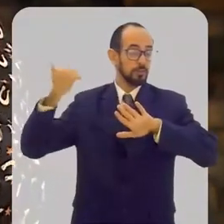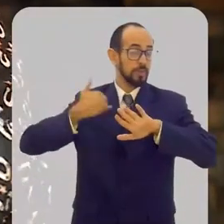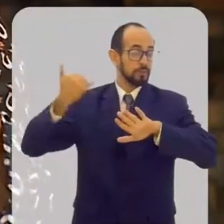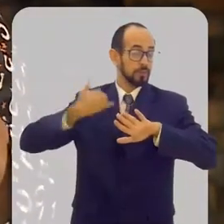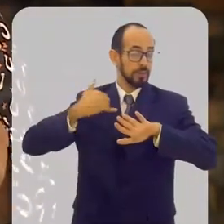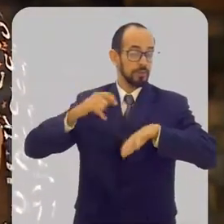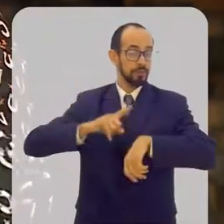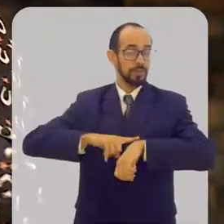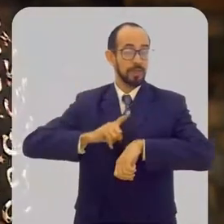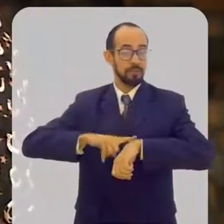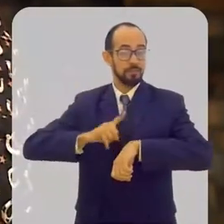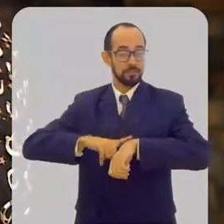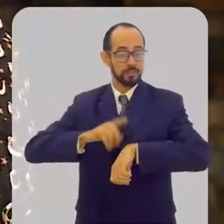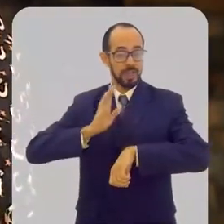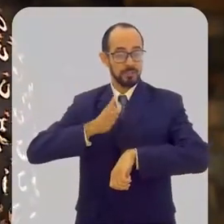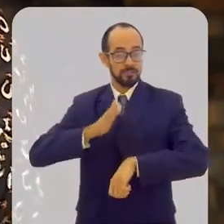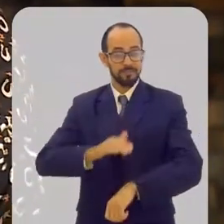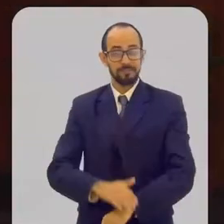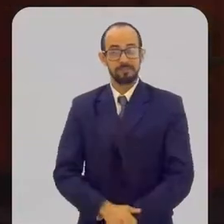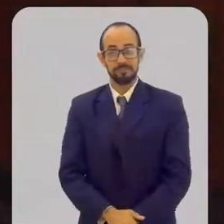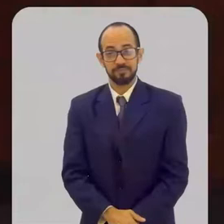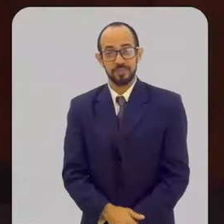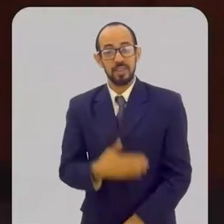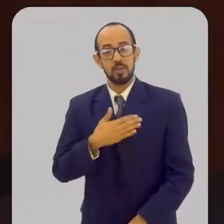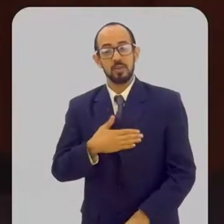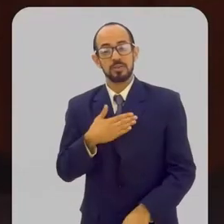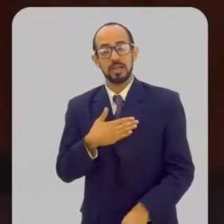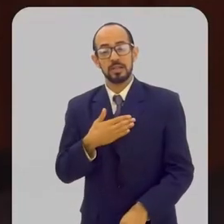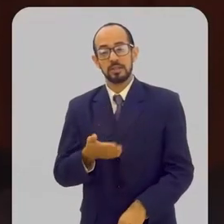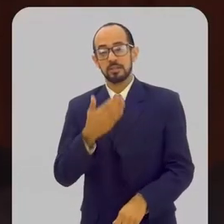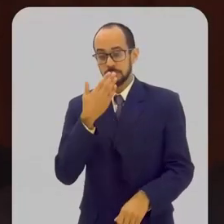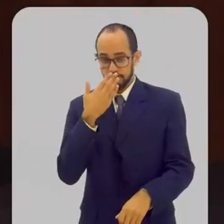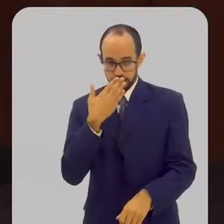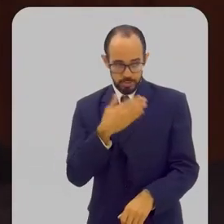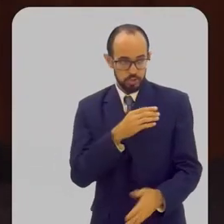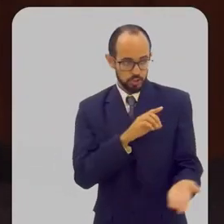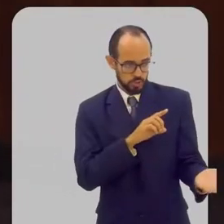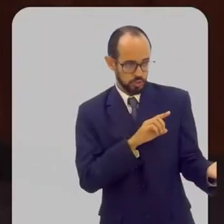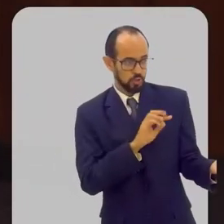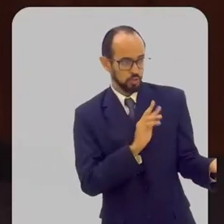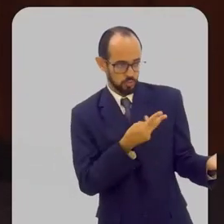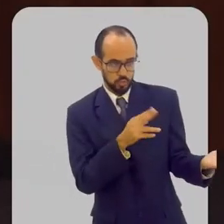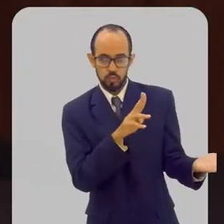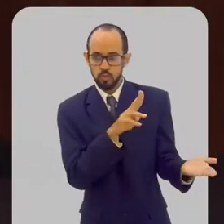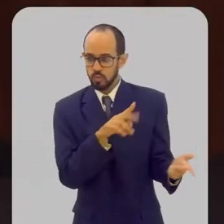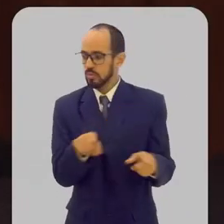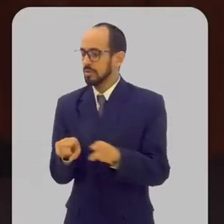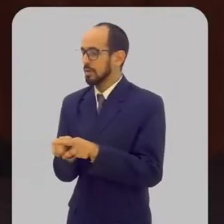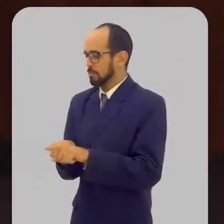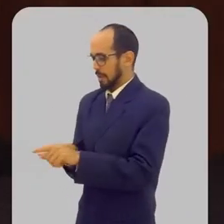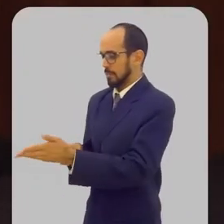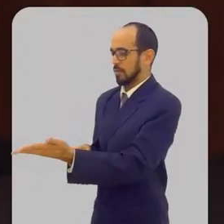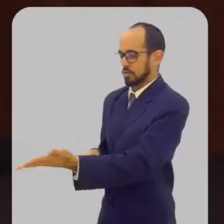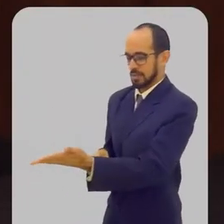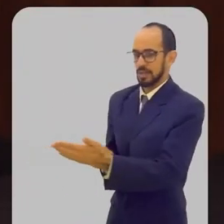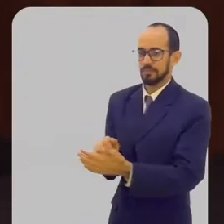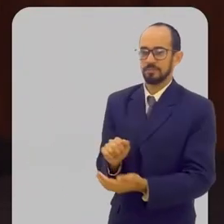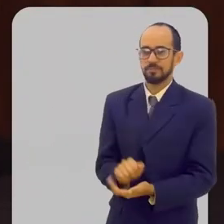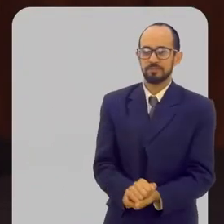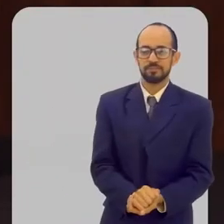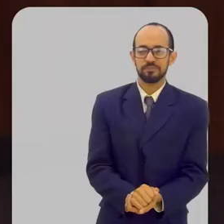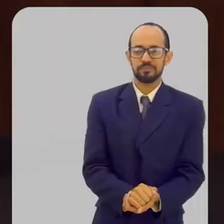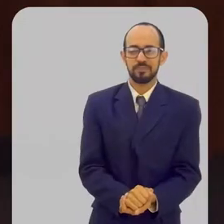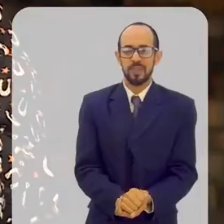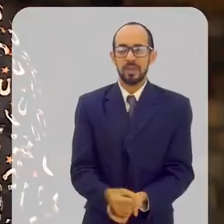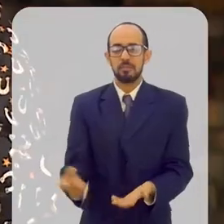Então, eu queria pedir, do, como quero pedir a você também, Renan, para